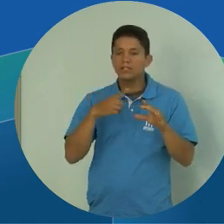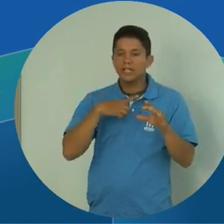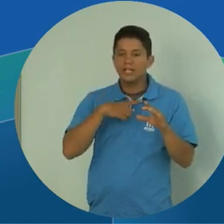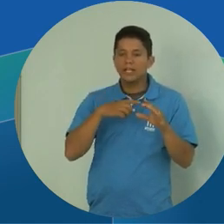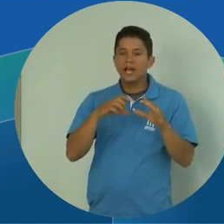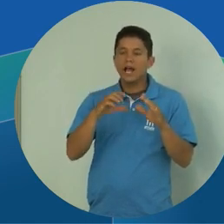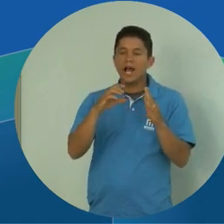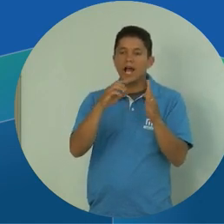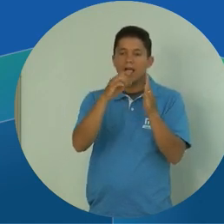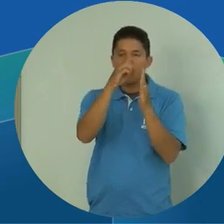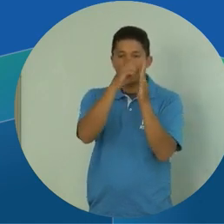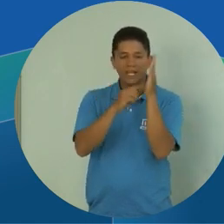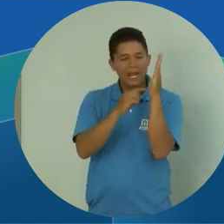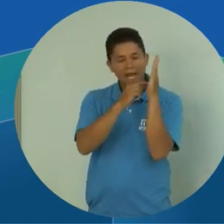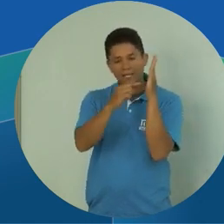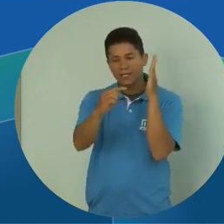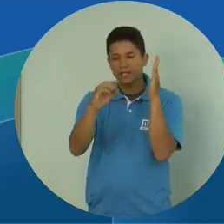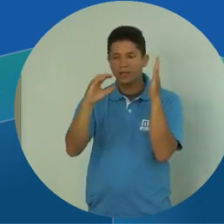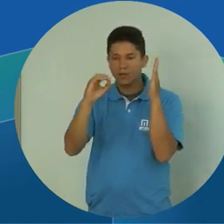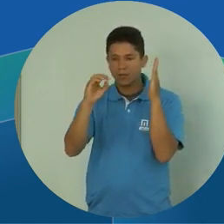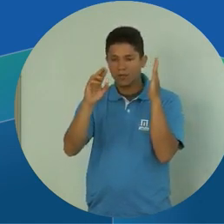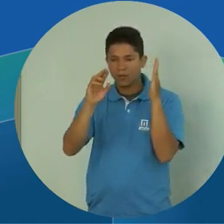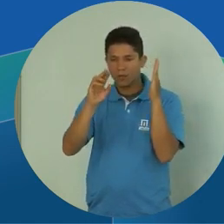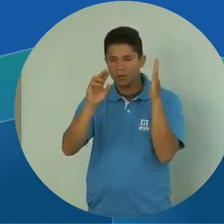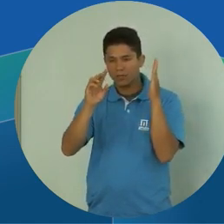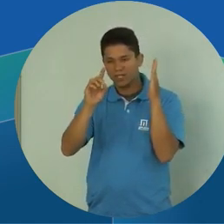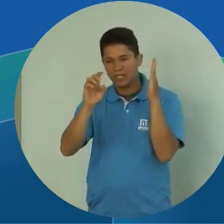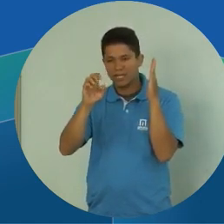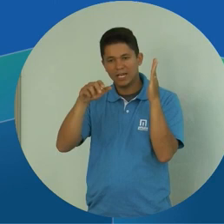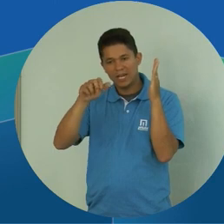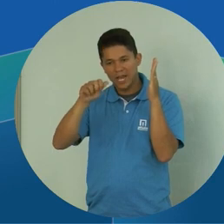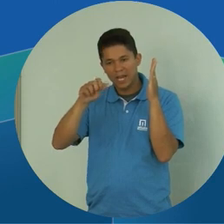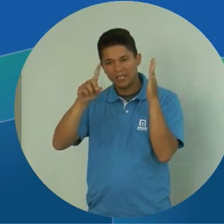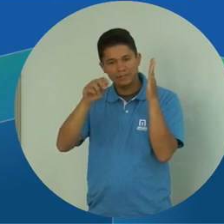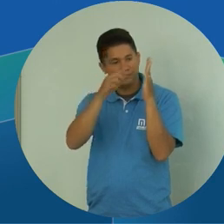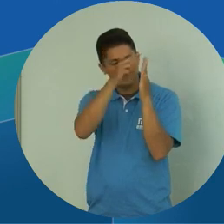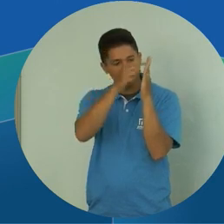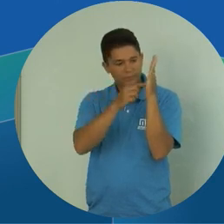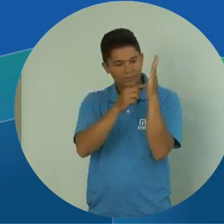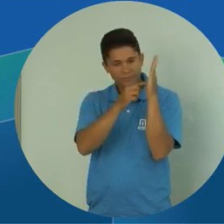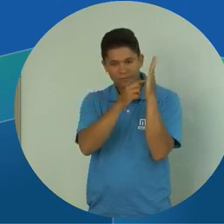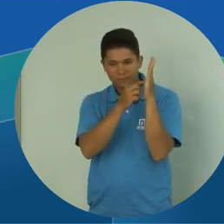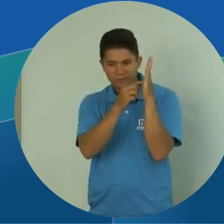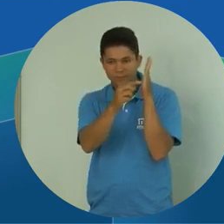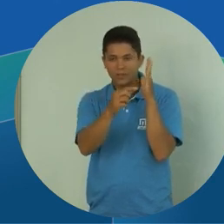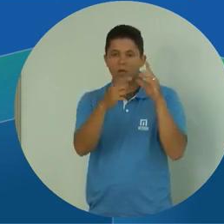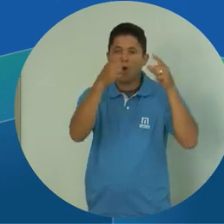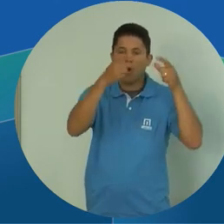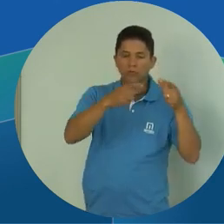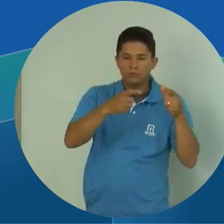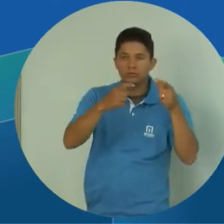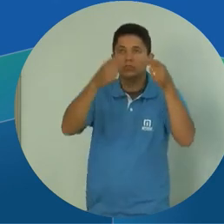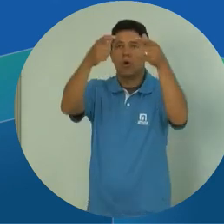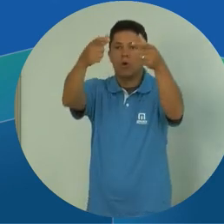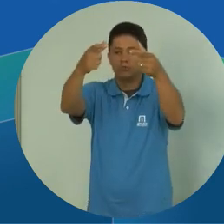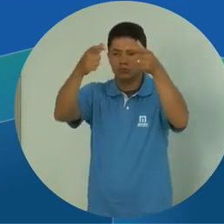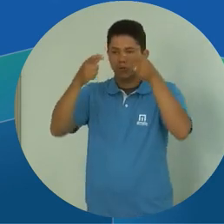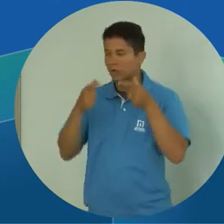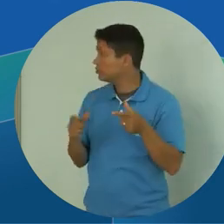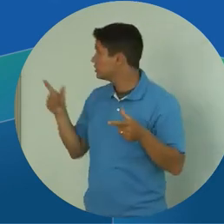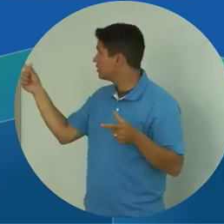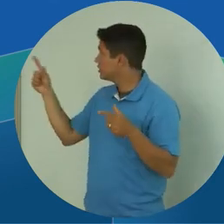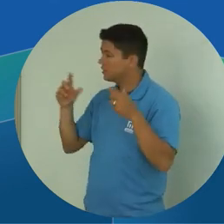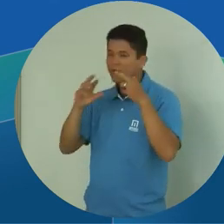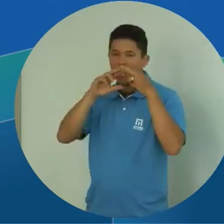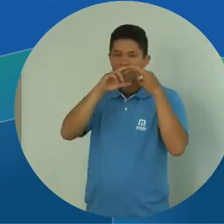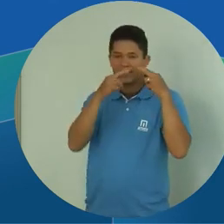coordenadas e uma cota atribuída. Aí depende muito do referencial que se colocou, mas se tiver um